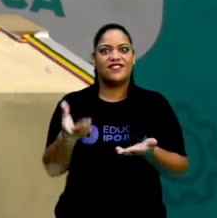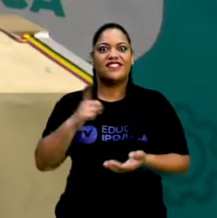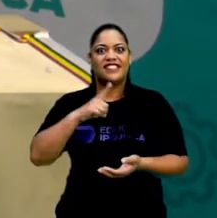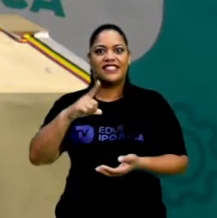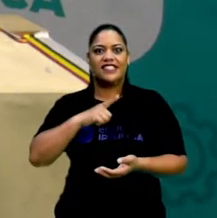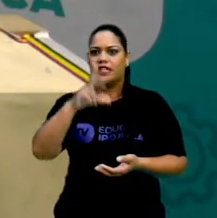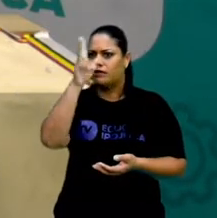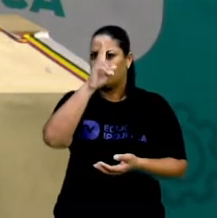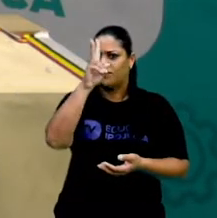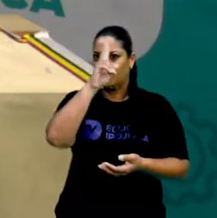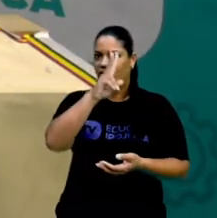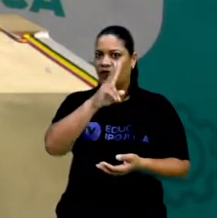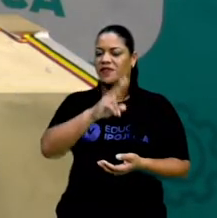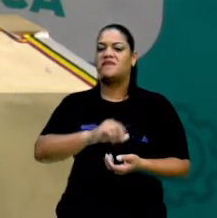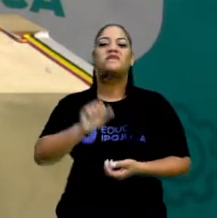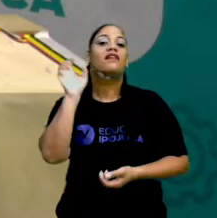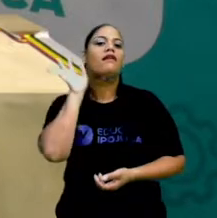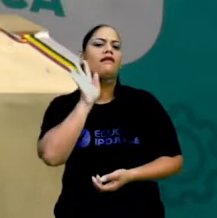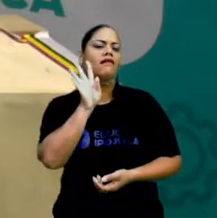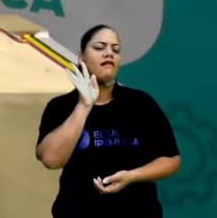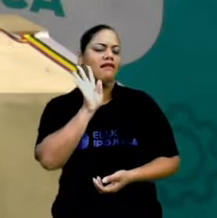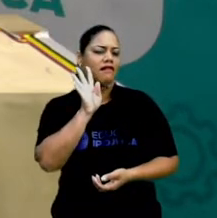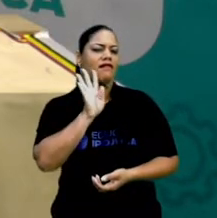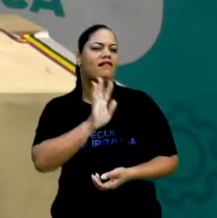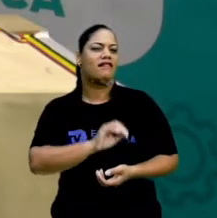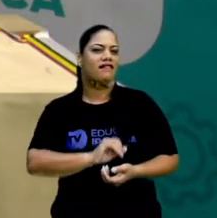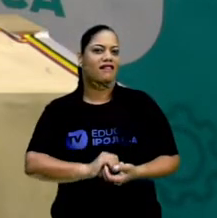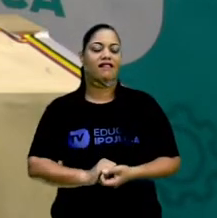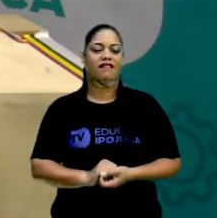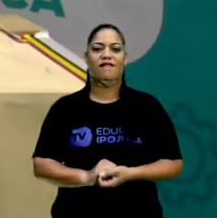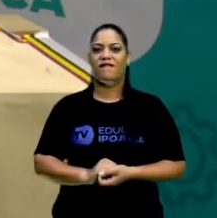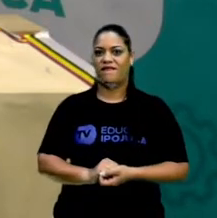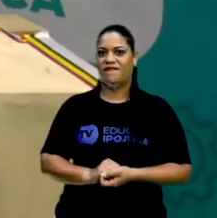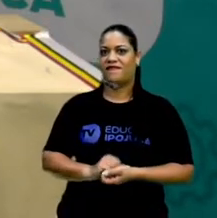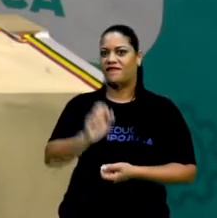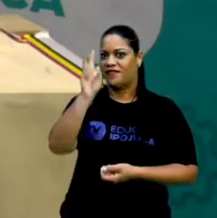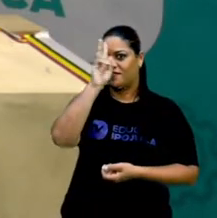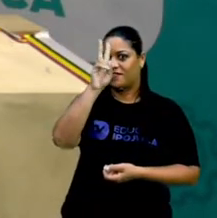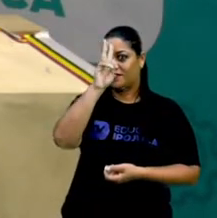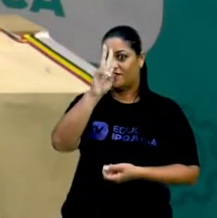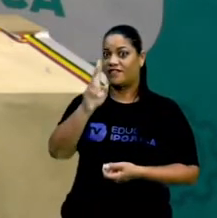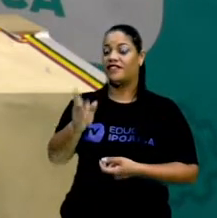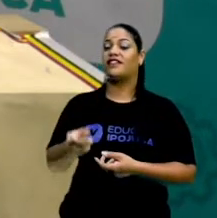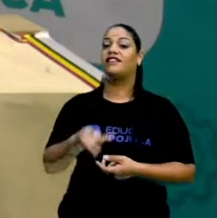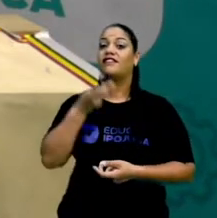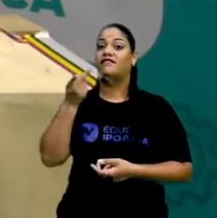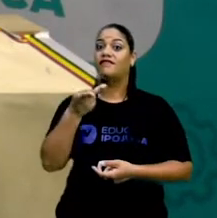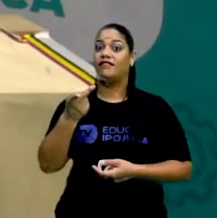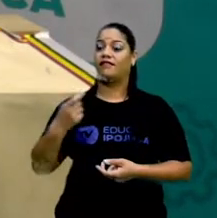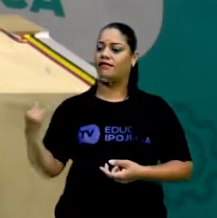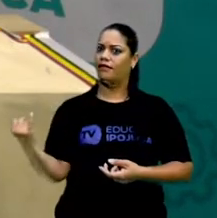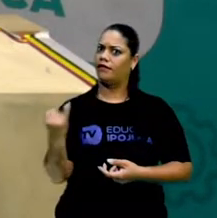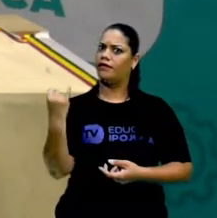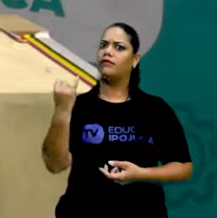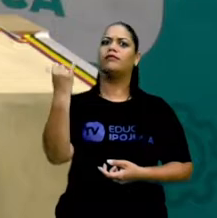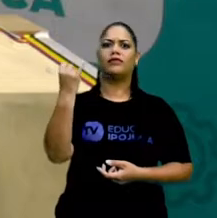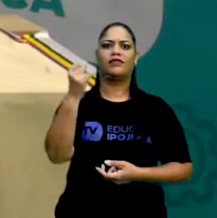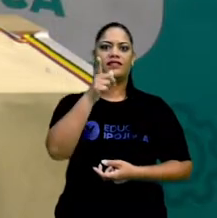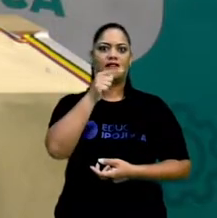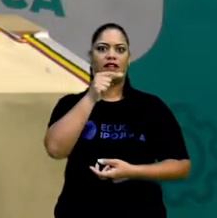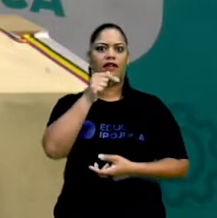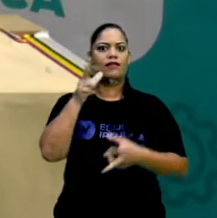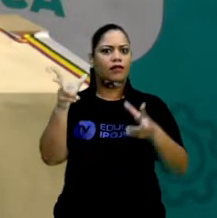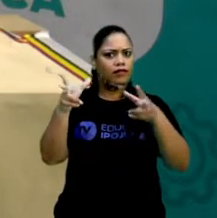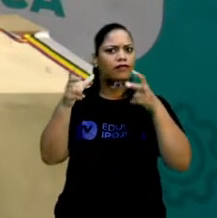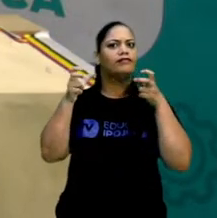uma historinha bem legal. Uma contação de história sobre a importância da água. Vamos